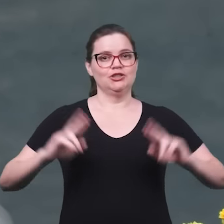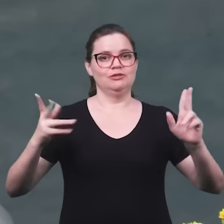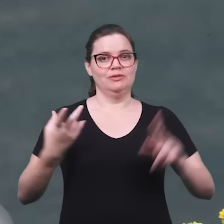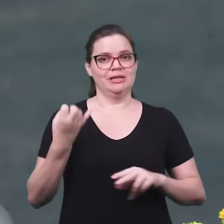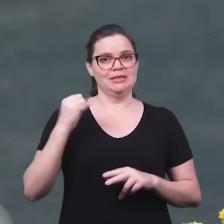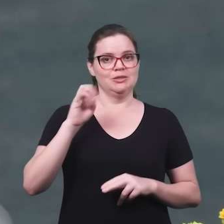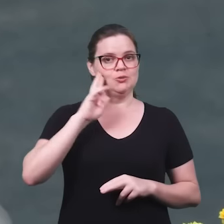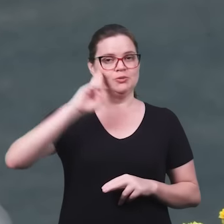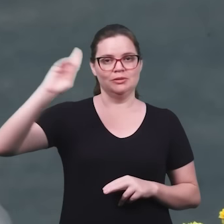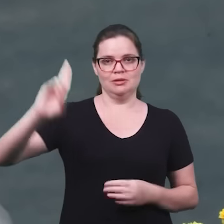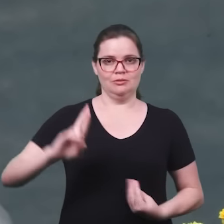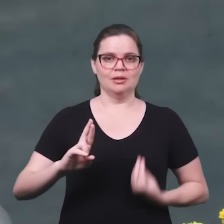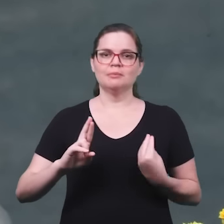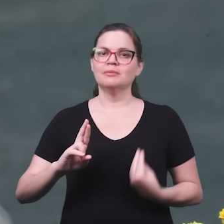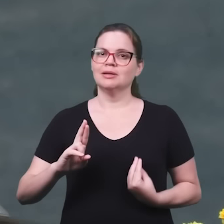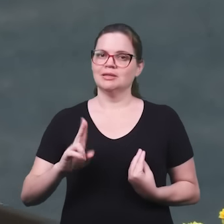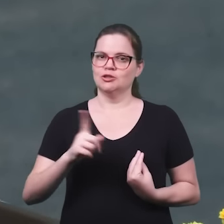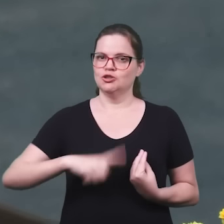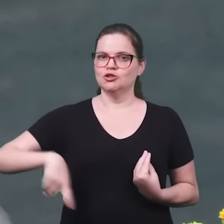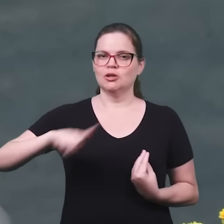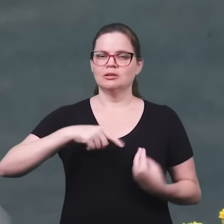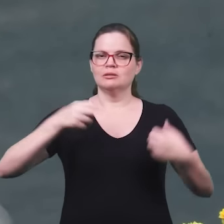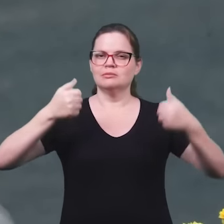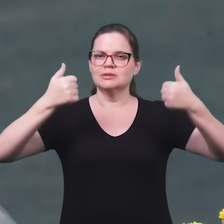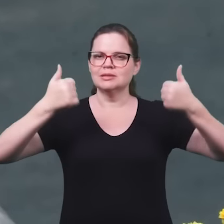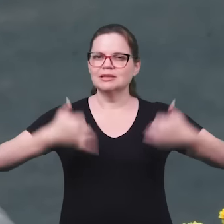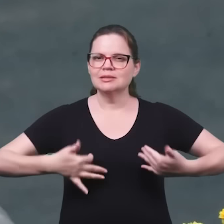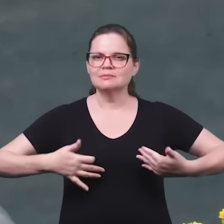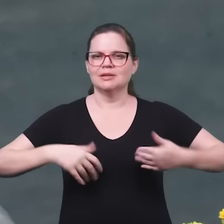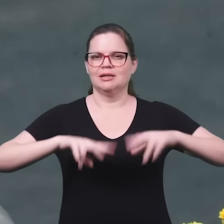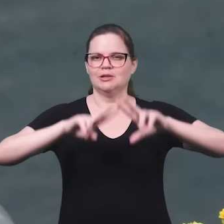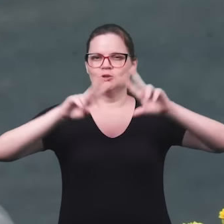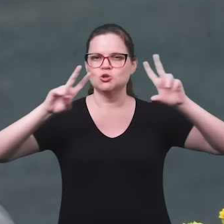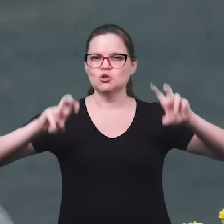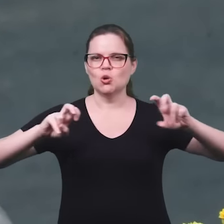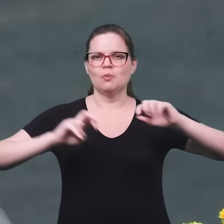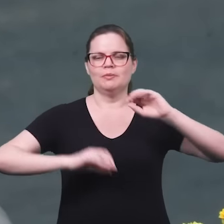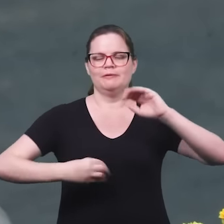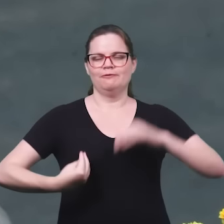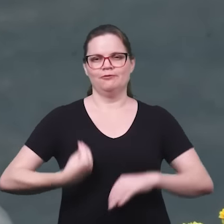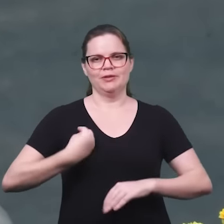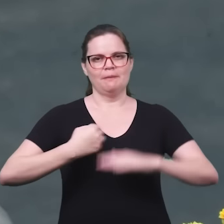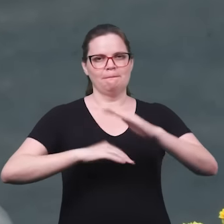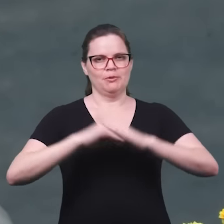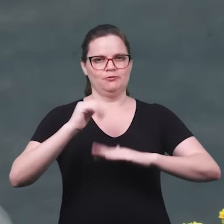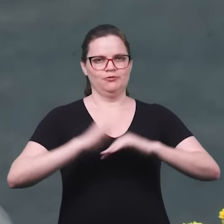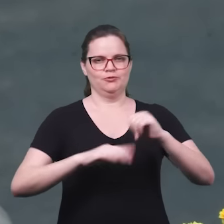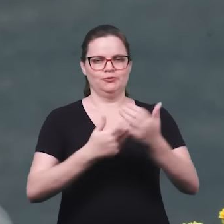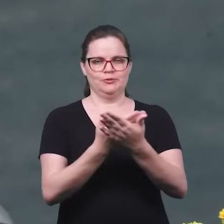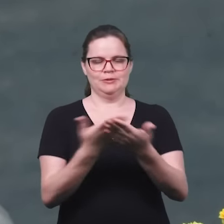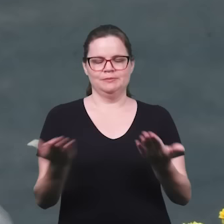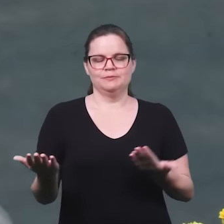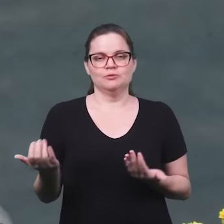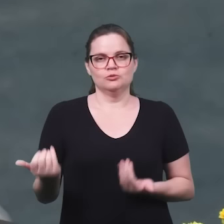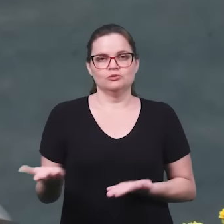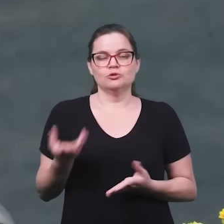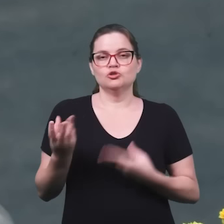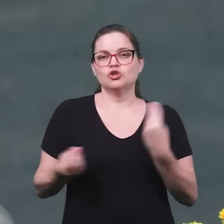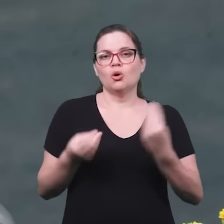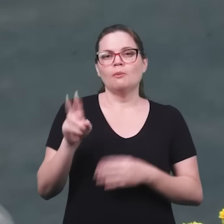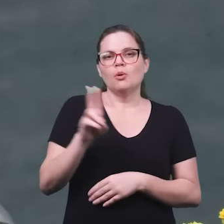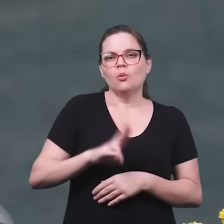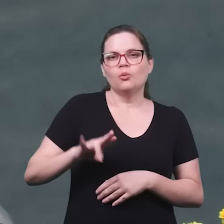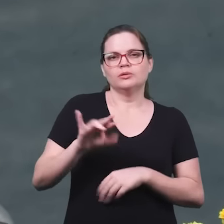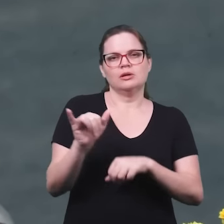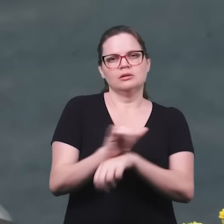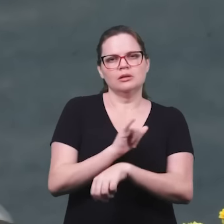presente. A gente está falando aqui de diversas abordagens para a vida profissional do jovem, da utilização